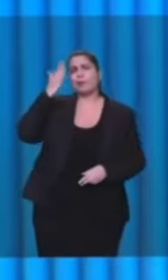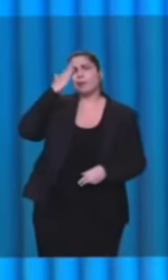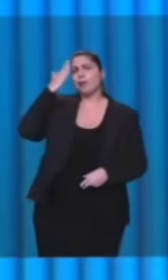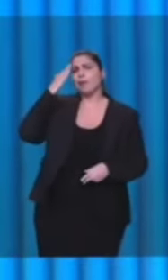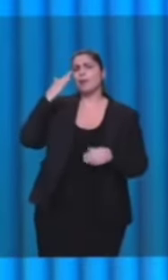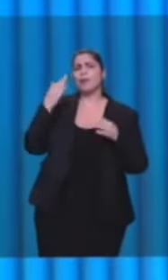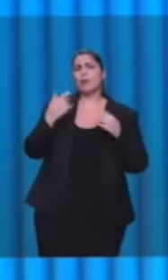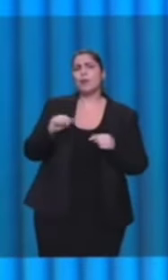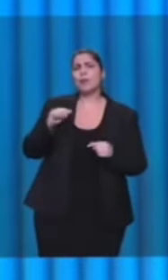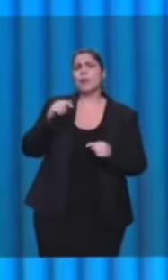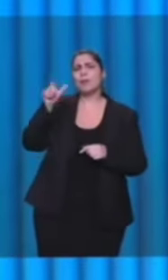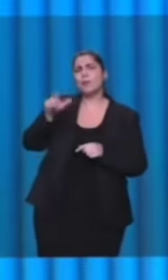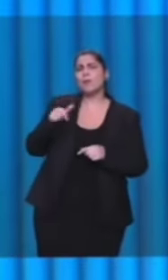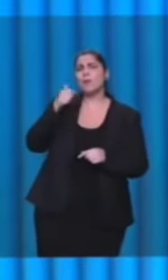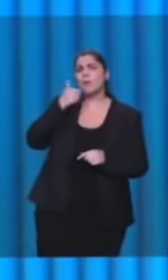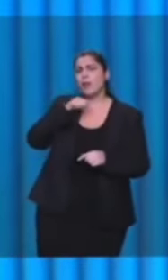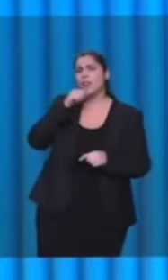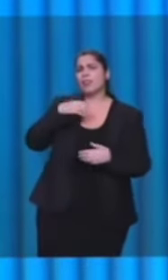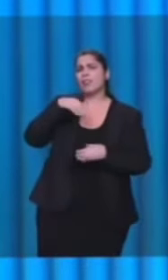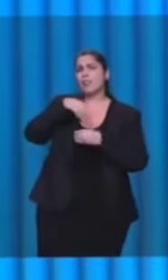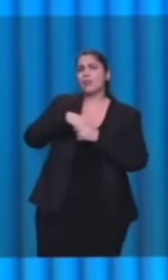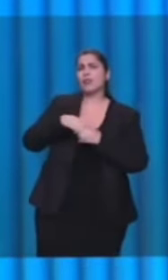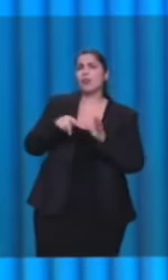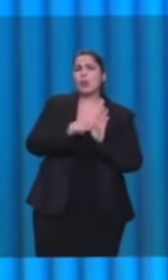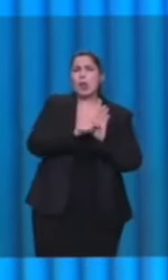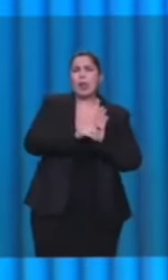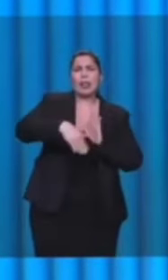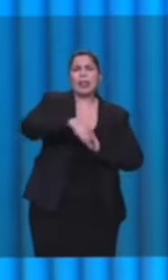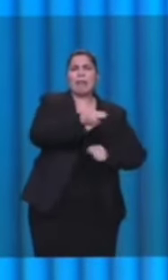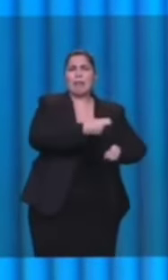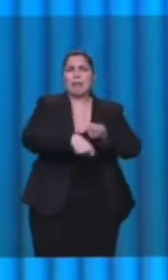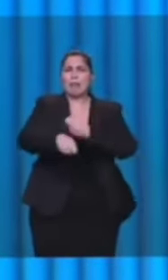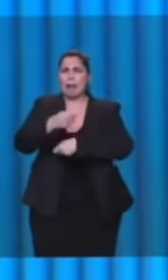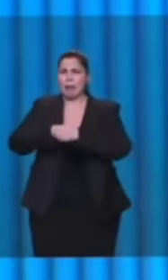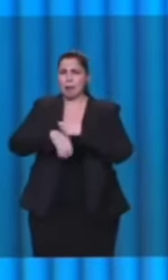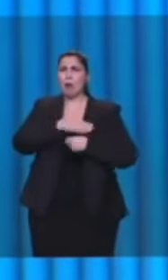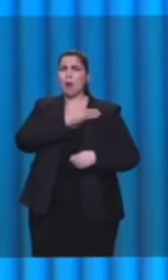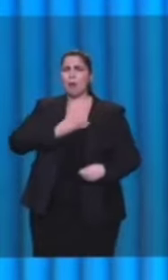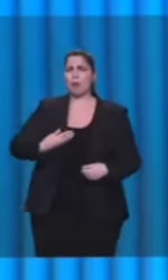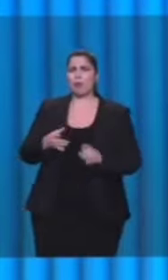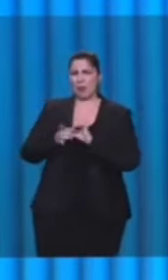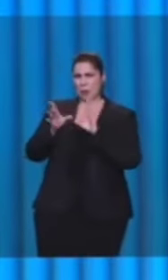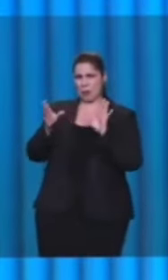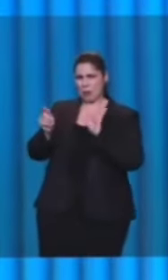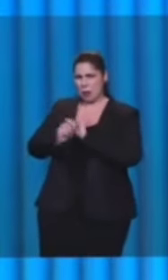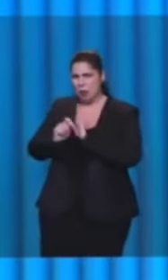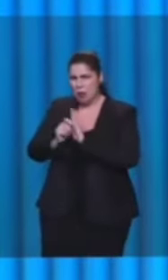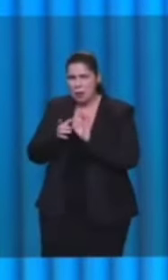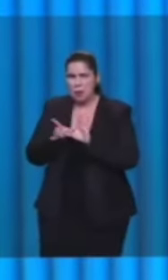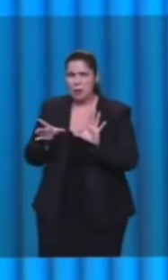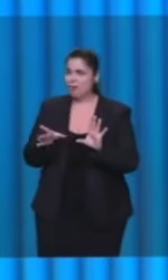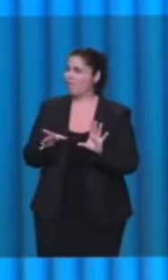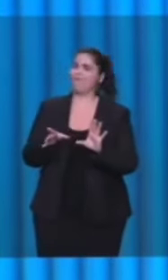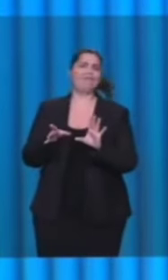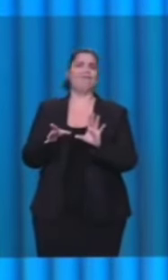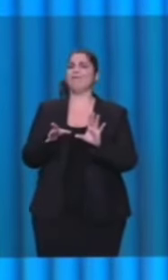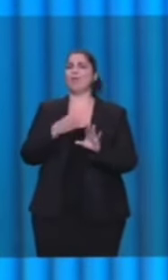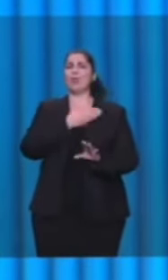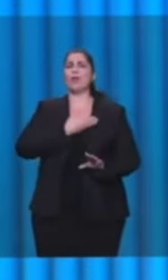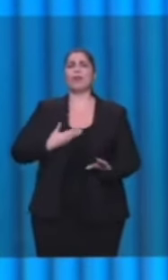das drogas. Por isso, é um governo que não quer legalizar as drogas. Um governo livre